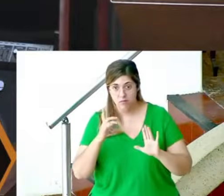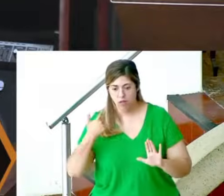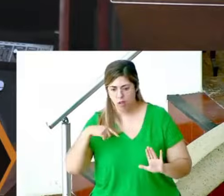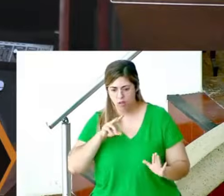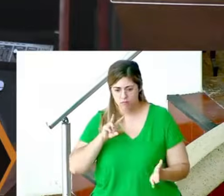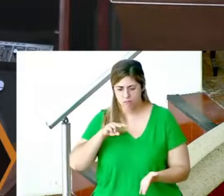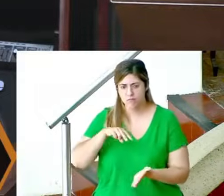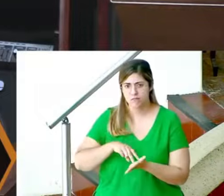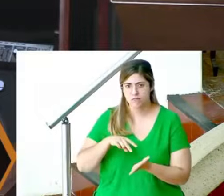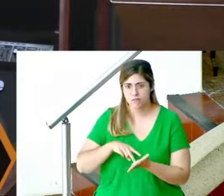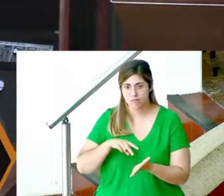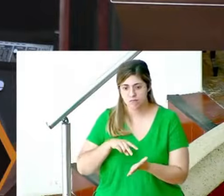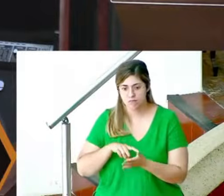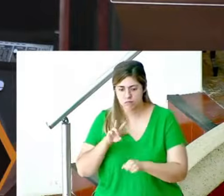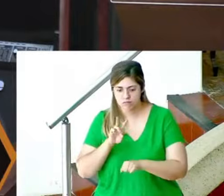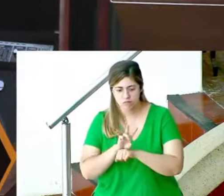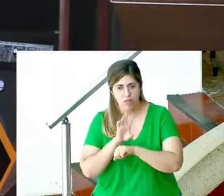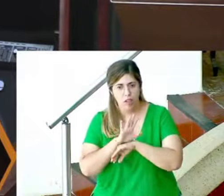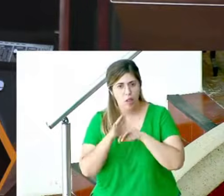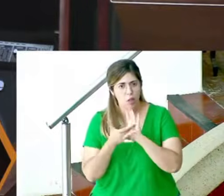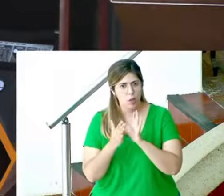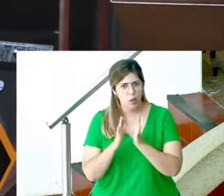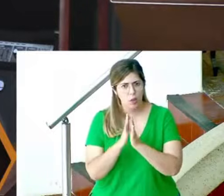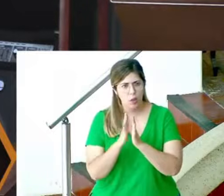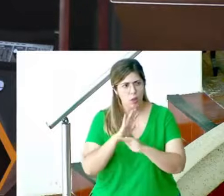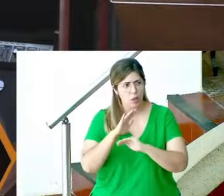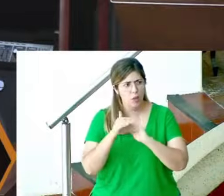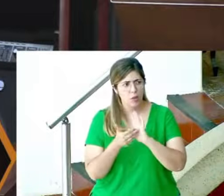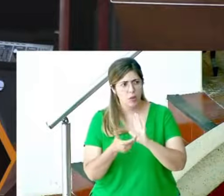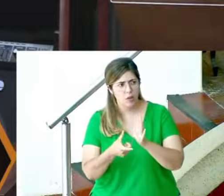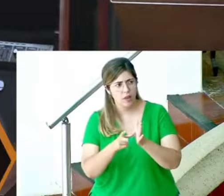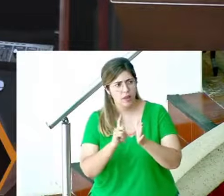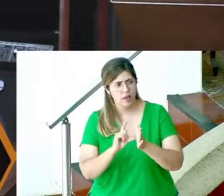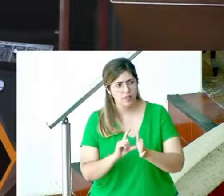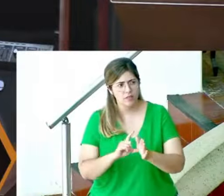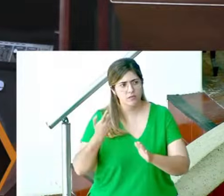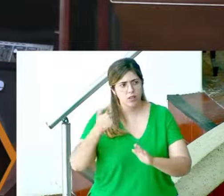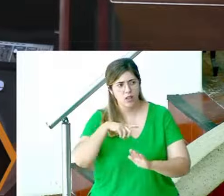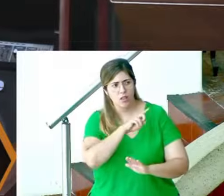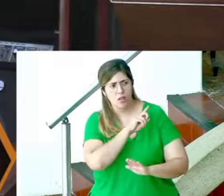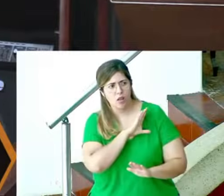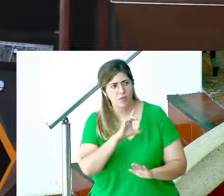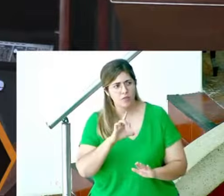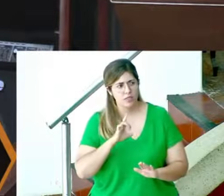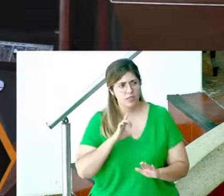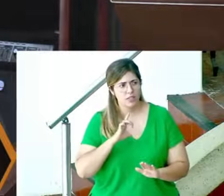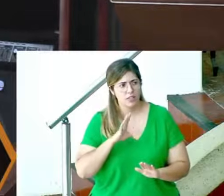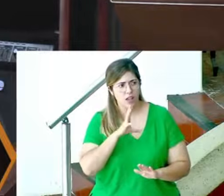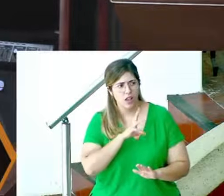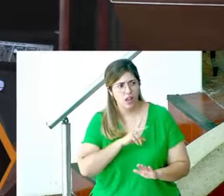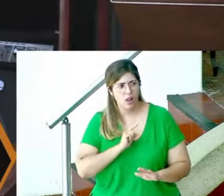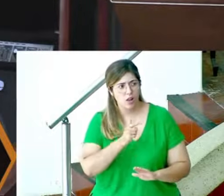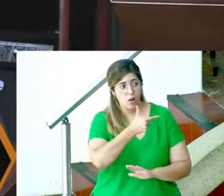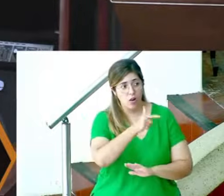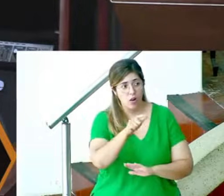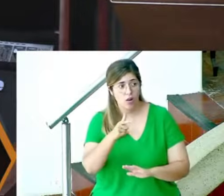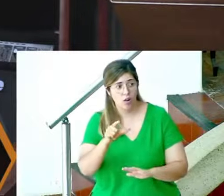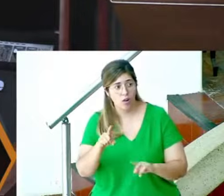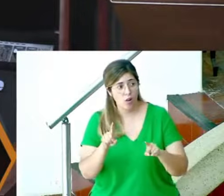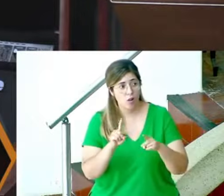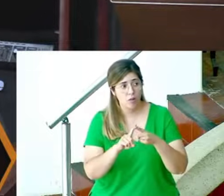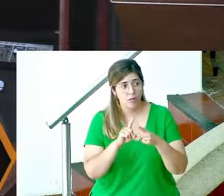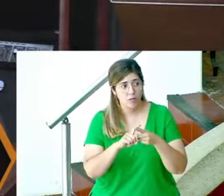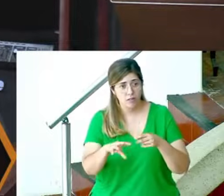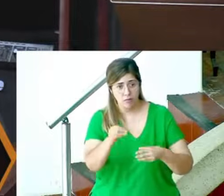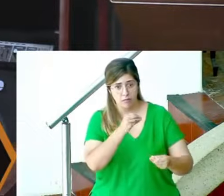bem das vossas orações. Acima de tudo, porém, tende amor intenso uns para com os outros, porque o amor cobre multidão de